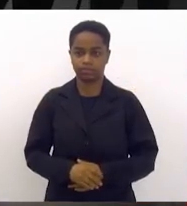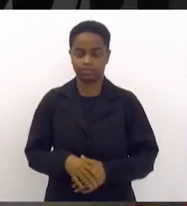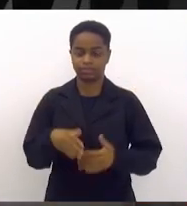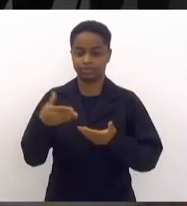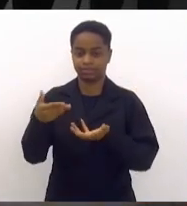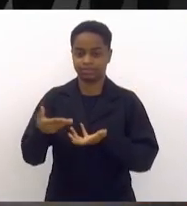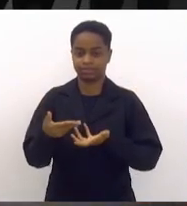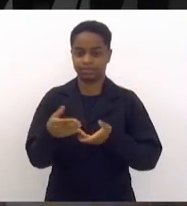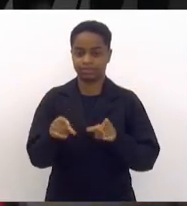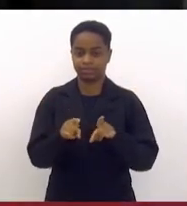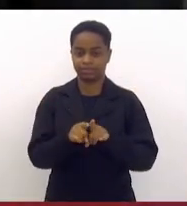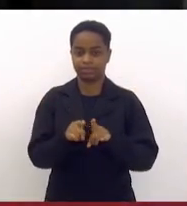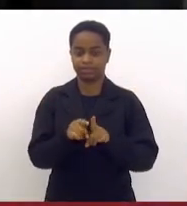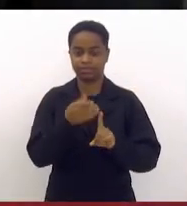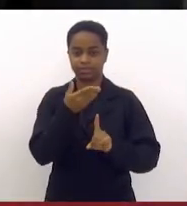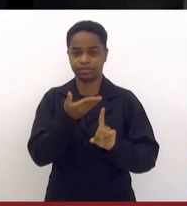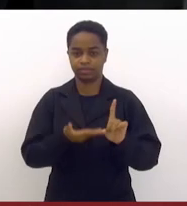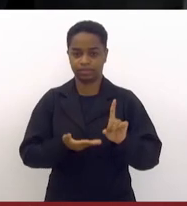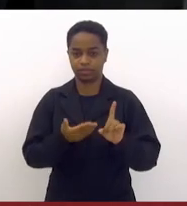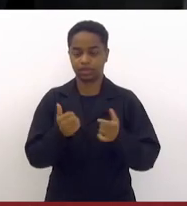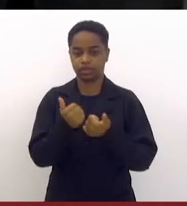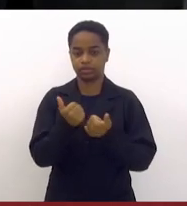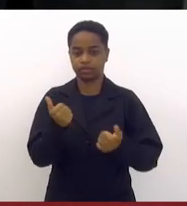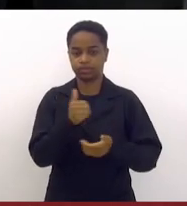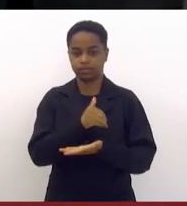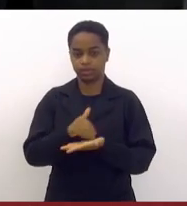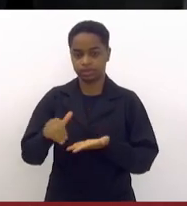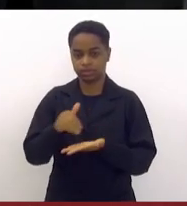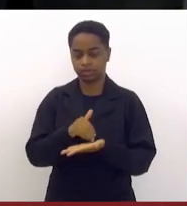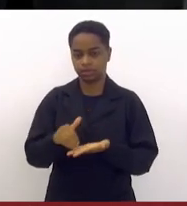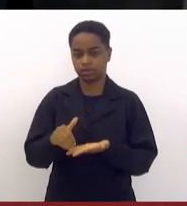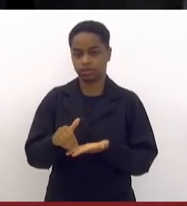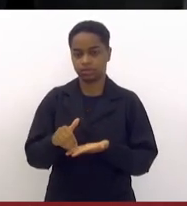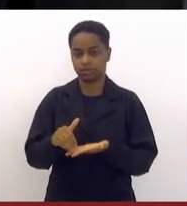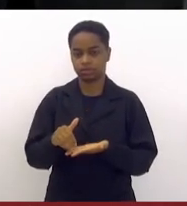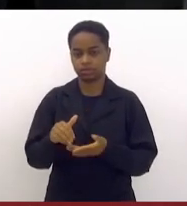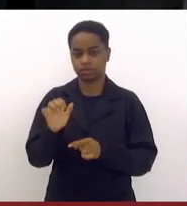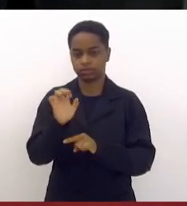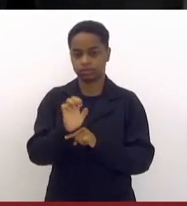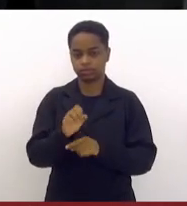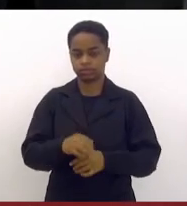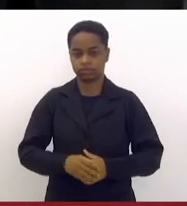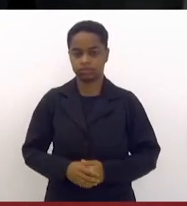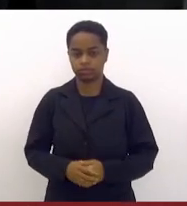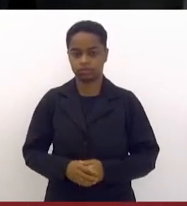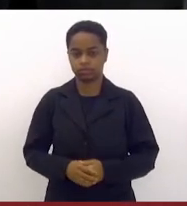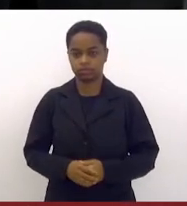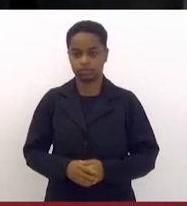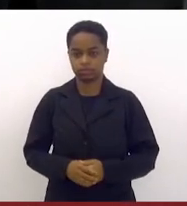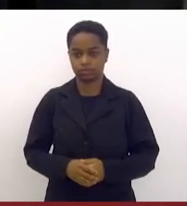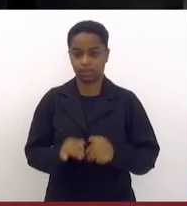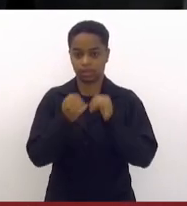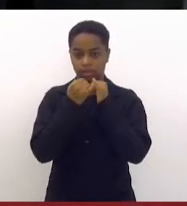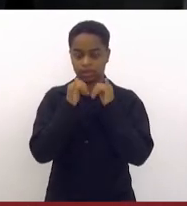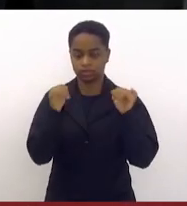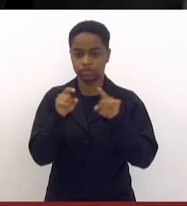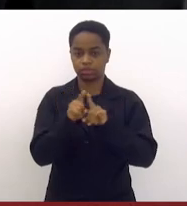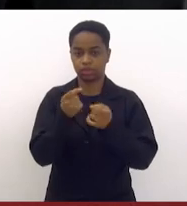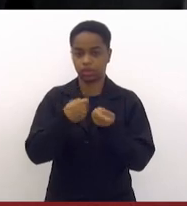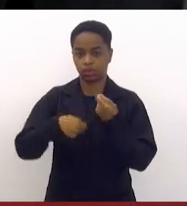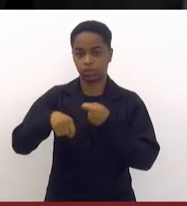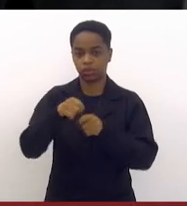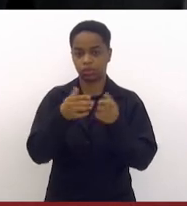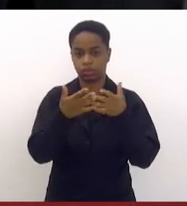convido o senhor subsecretário de estado de energia e economia do